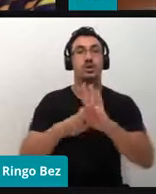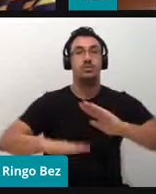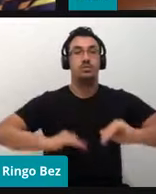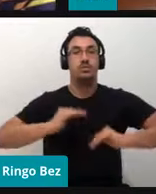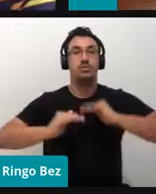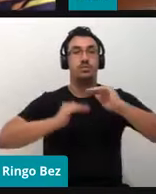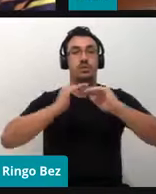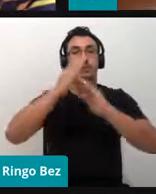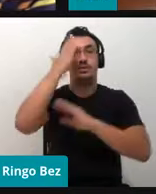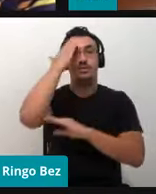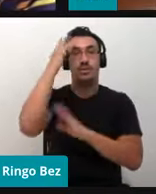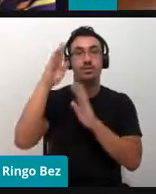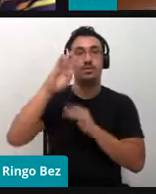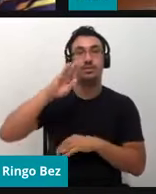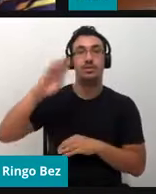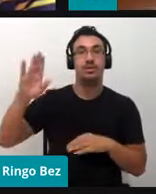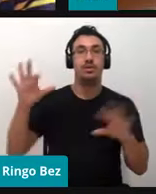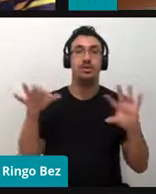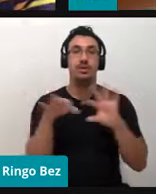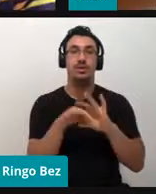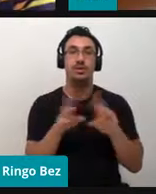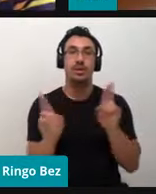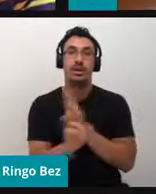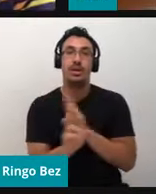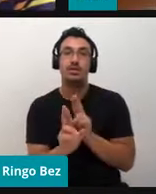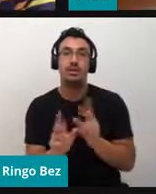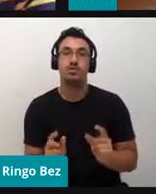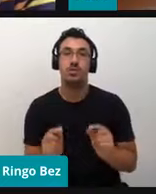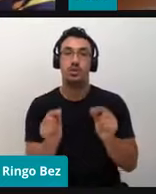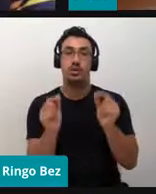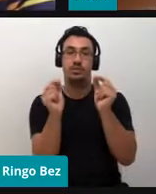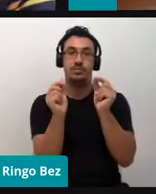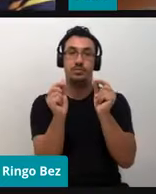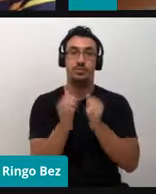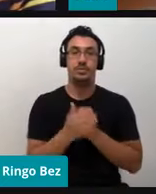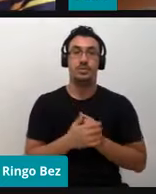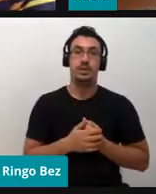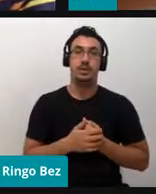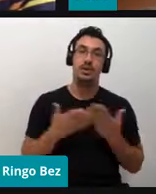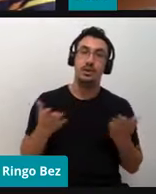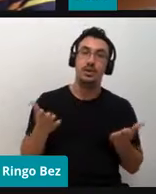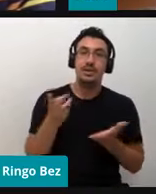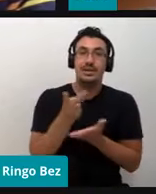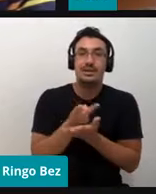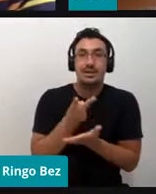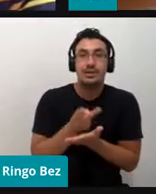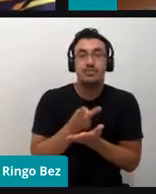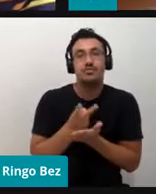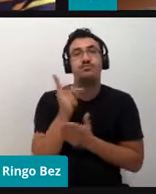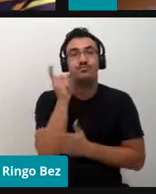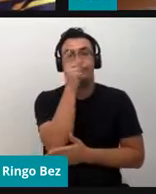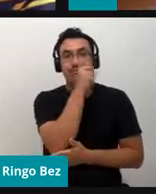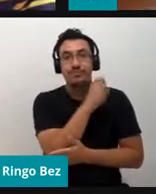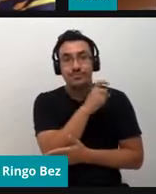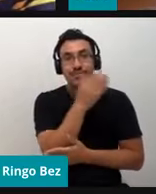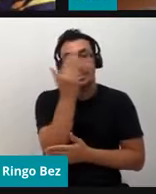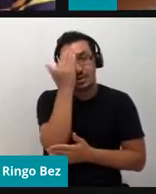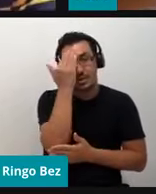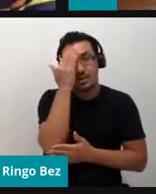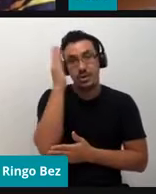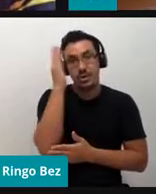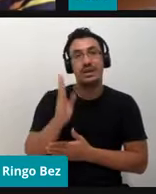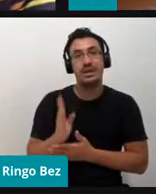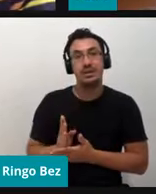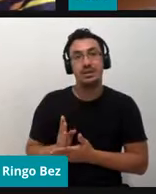principalmente relacionados a um modelo de crescimento econômico. Então, ela sempre foi extremamente difícil, tanto que o Brasil foi um país que